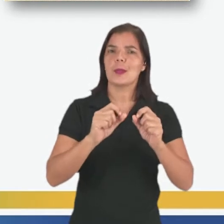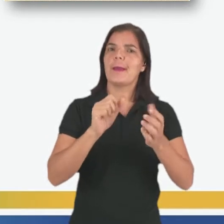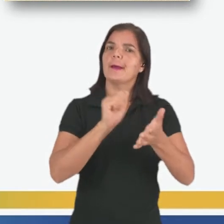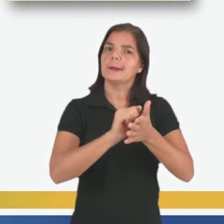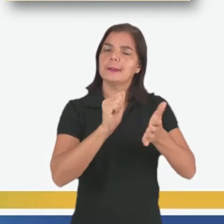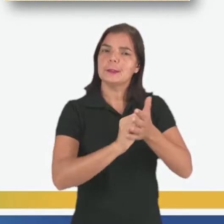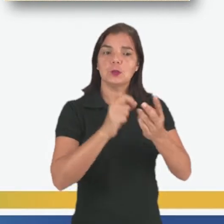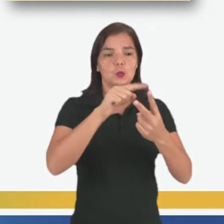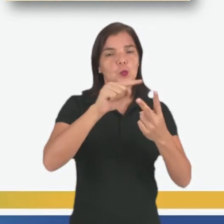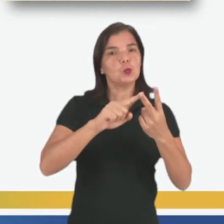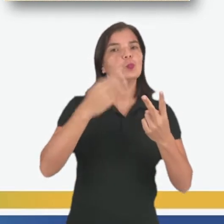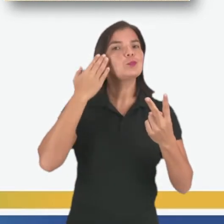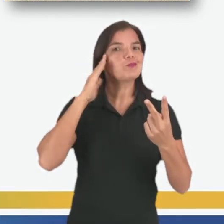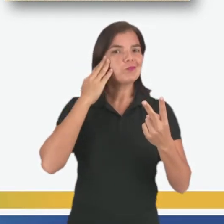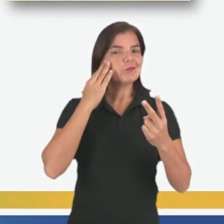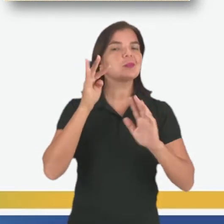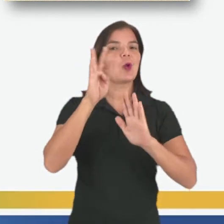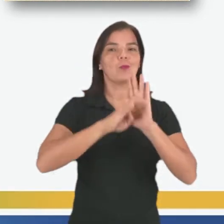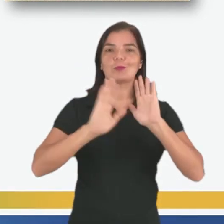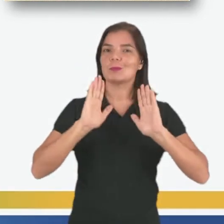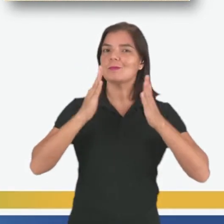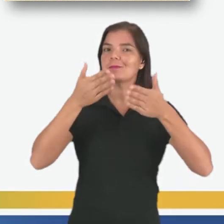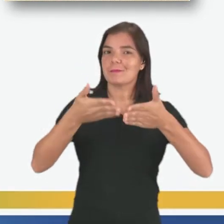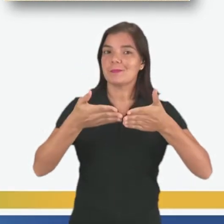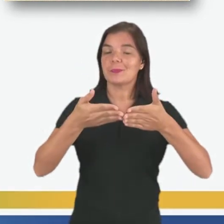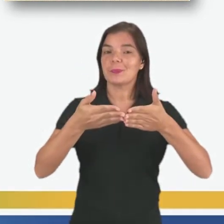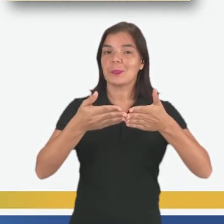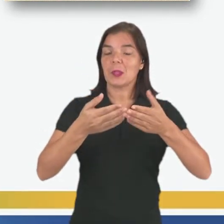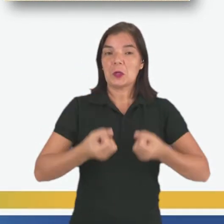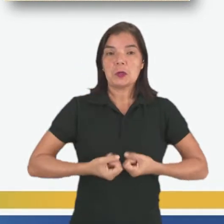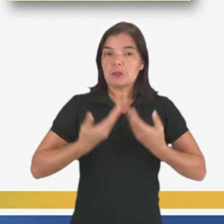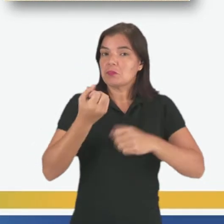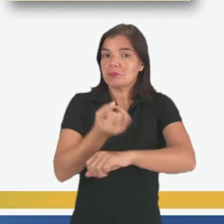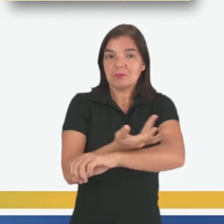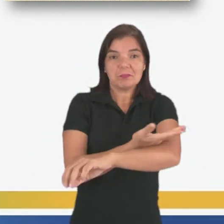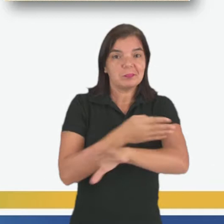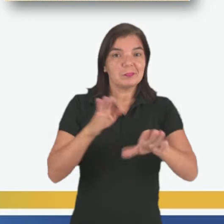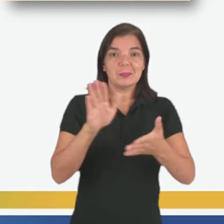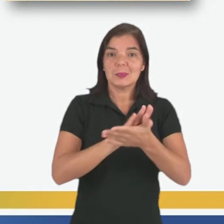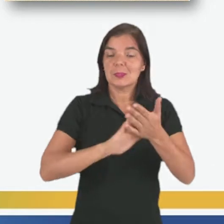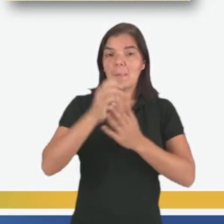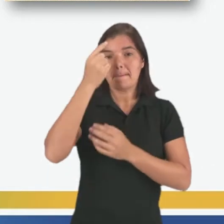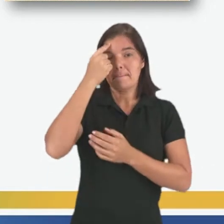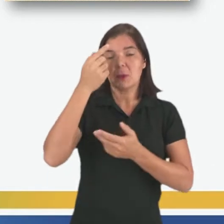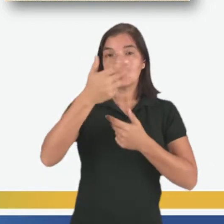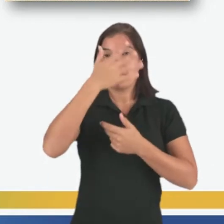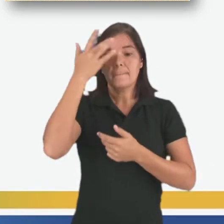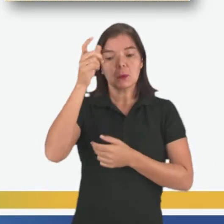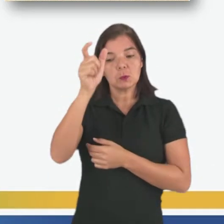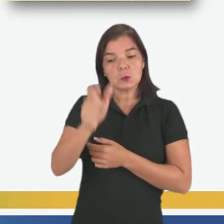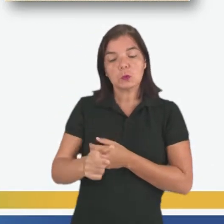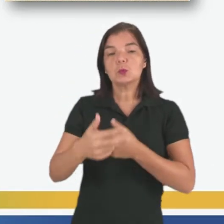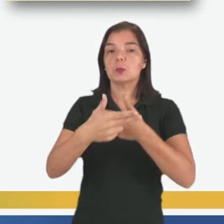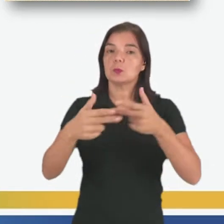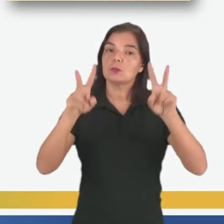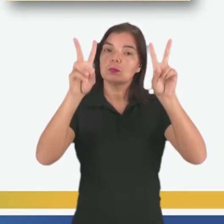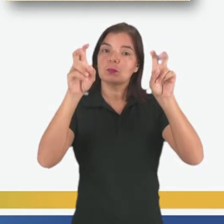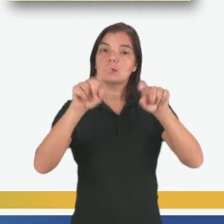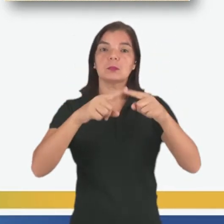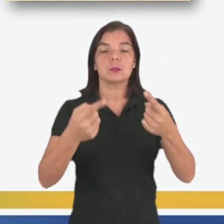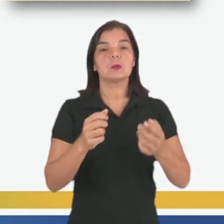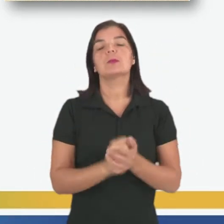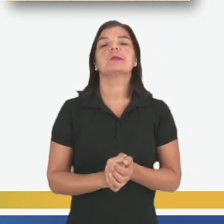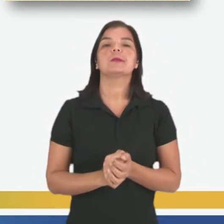subjetividade. Ou seja, é um texto direto que não expressa os sentimentos e pensamentos de alguém sobre algo,